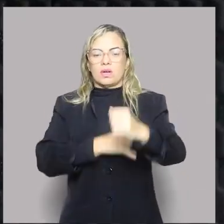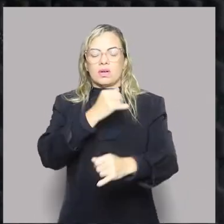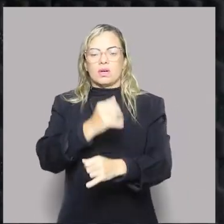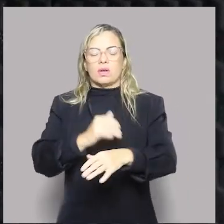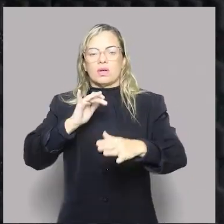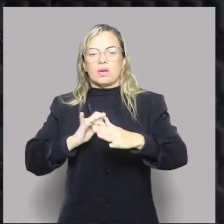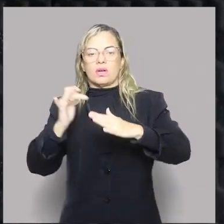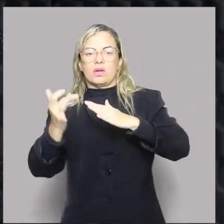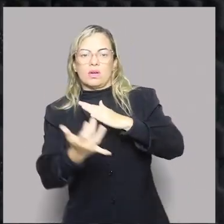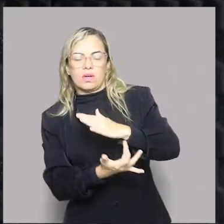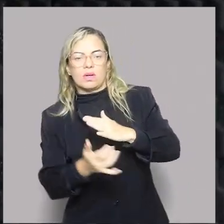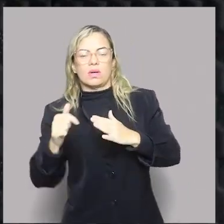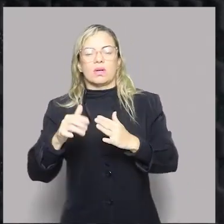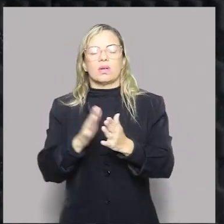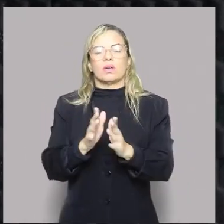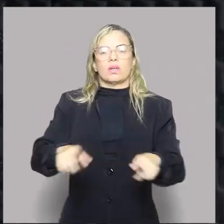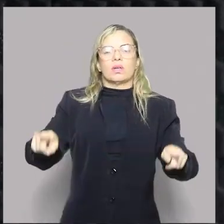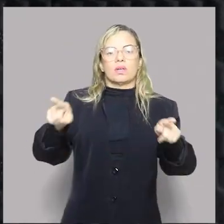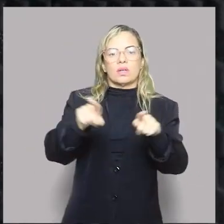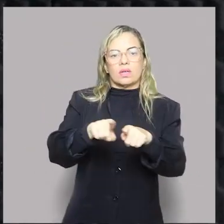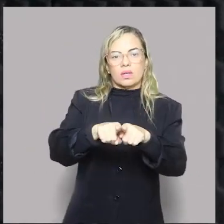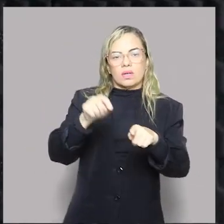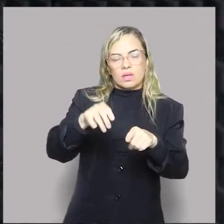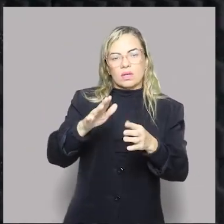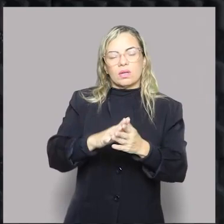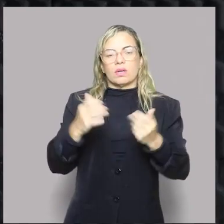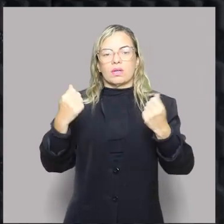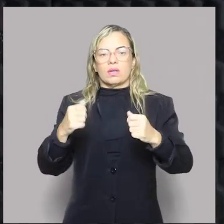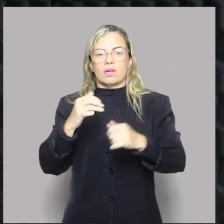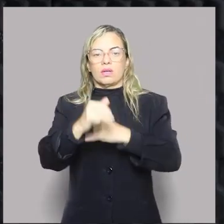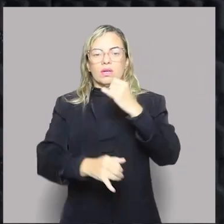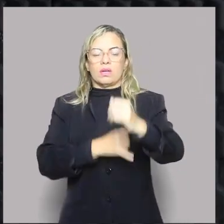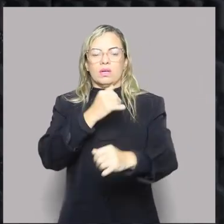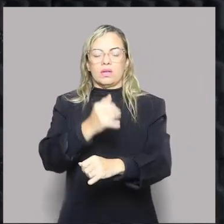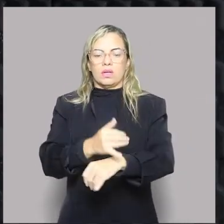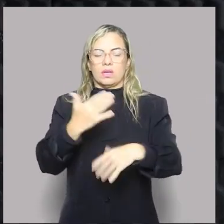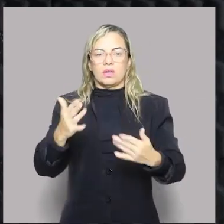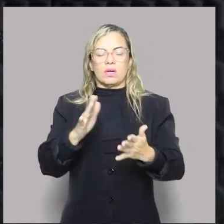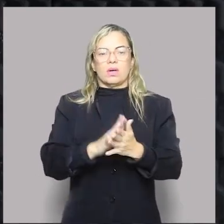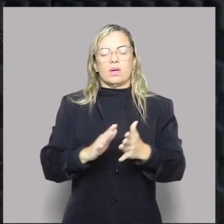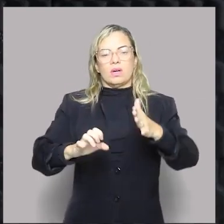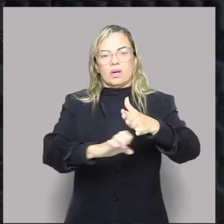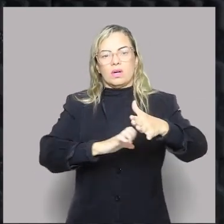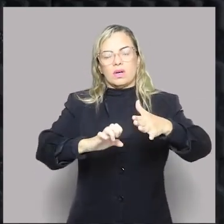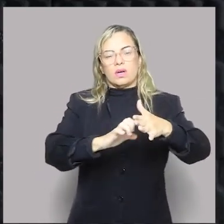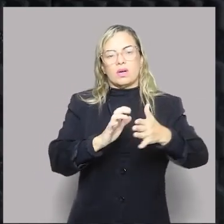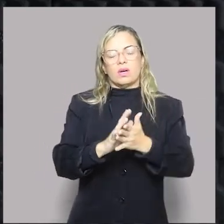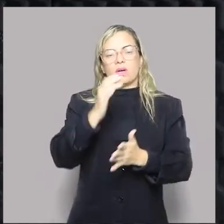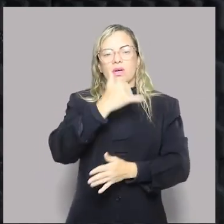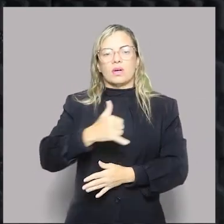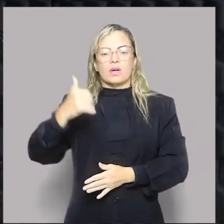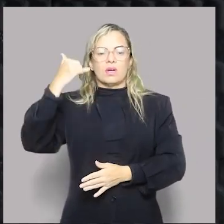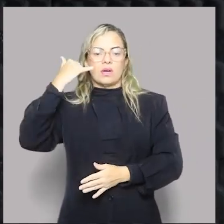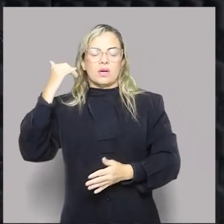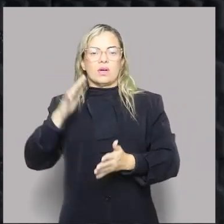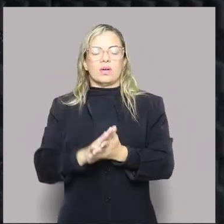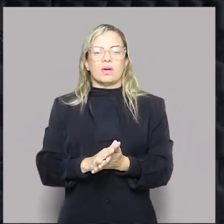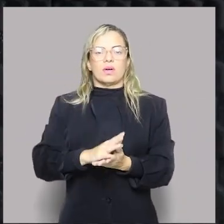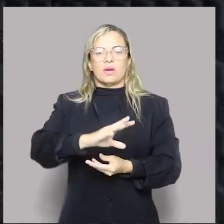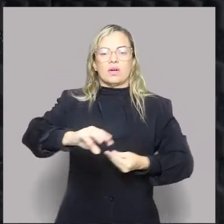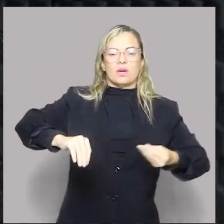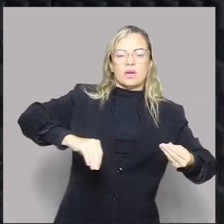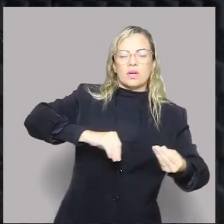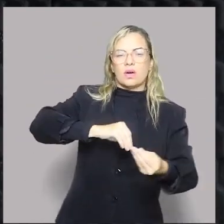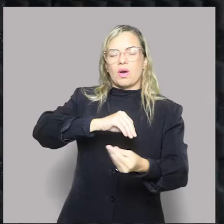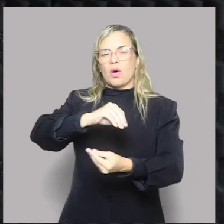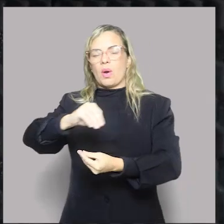inteligentes, visto que hoje a internet traz para nós espaços que necessitam da nossa